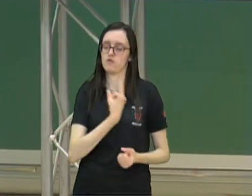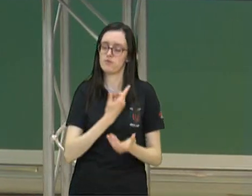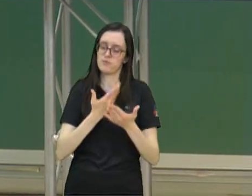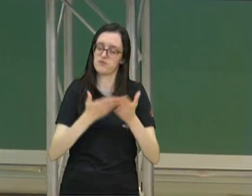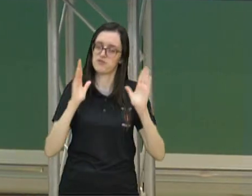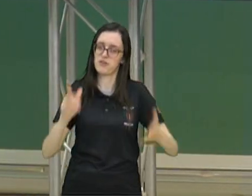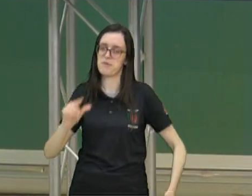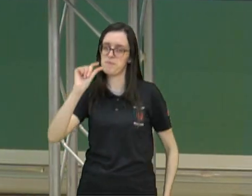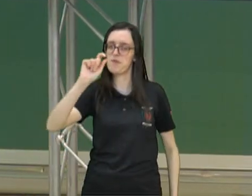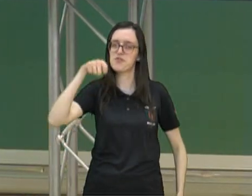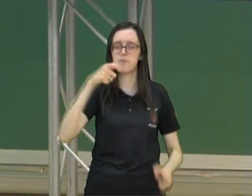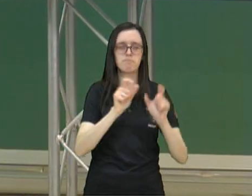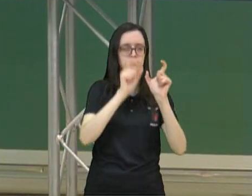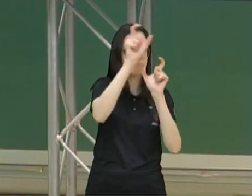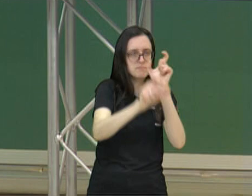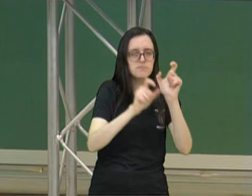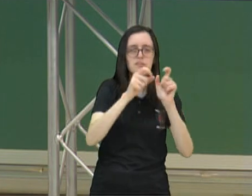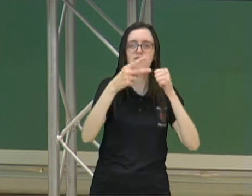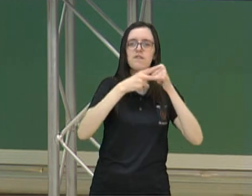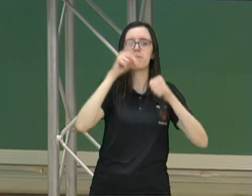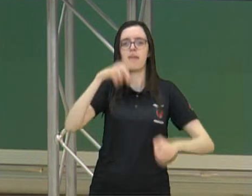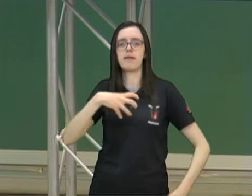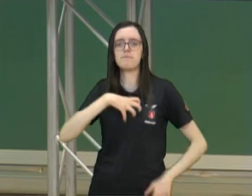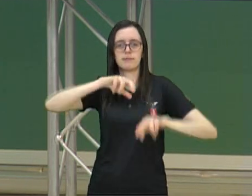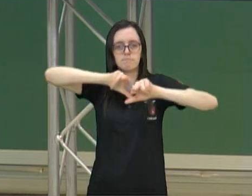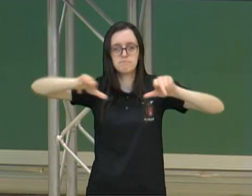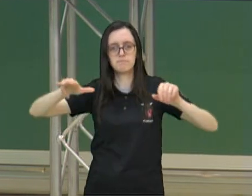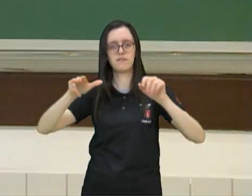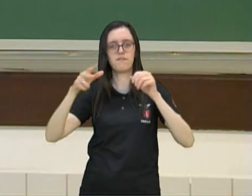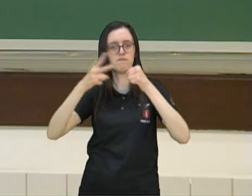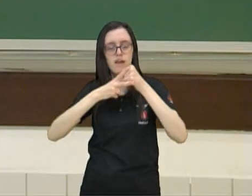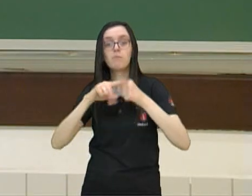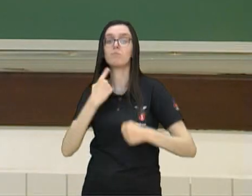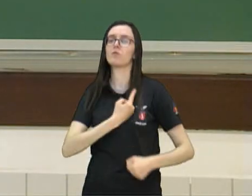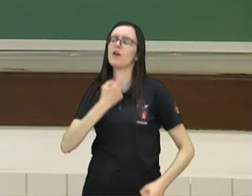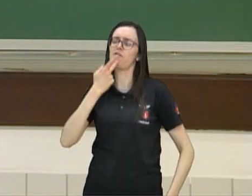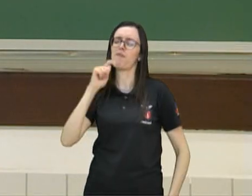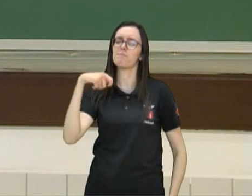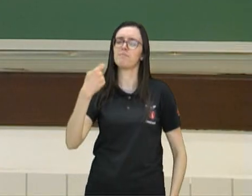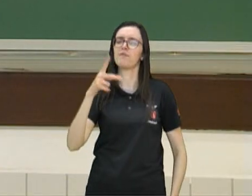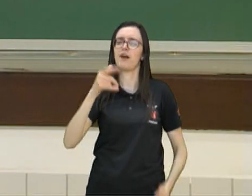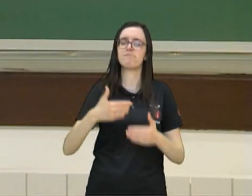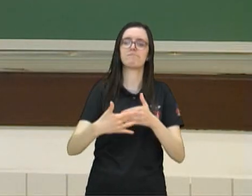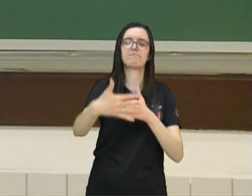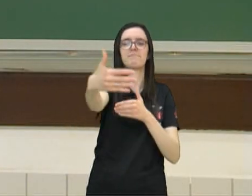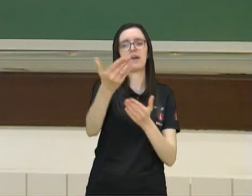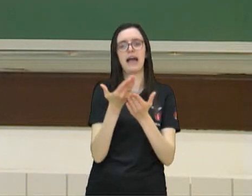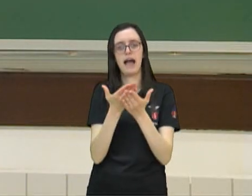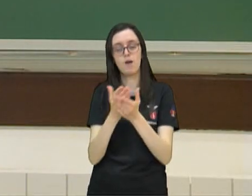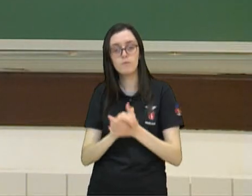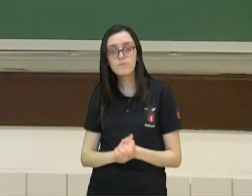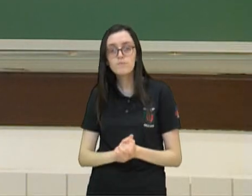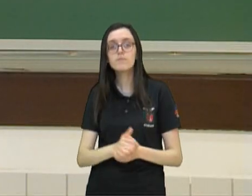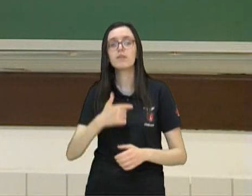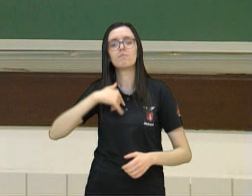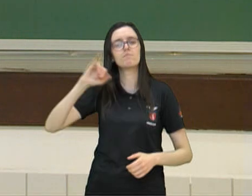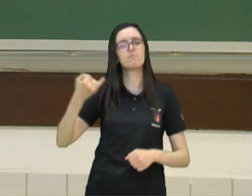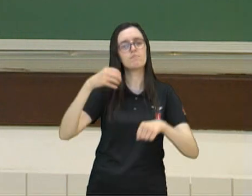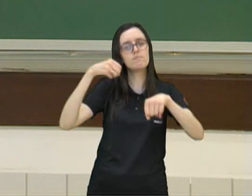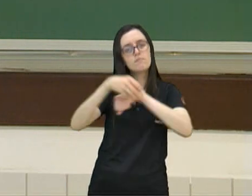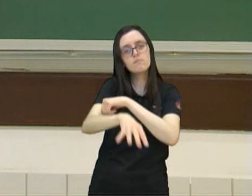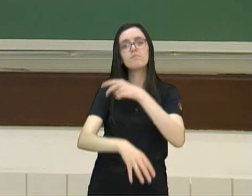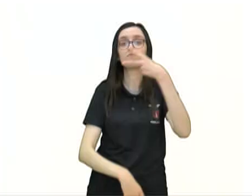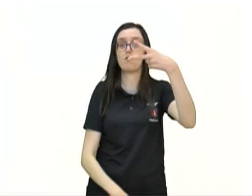pouquinho de conjugação verbal, de modos verbais. Nós vamos falar mais sobre isso nas próximas aulas. Vou deixar